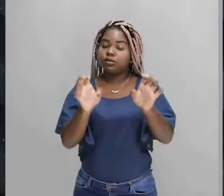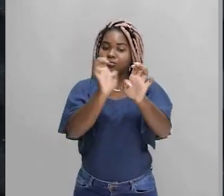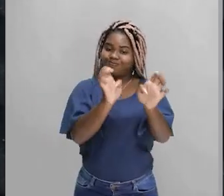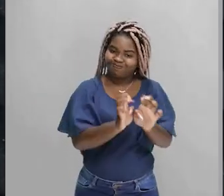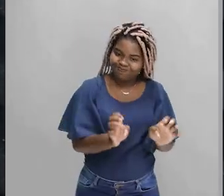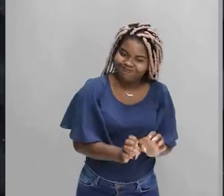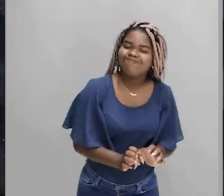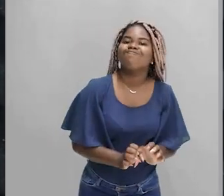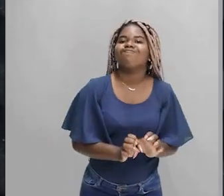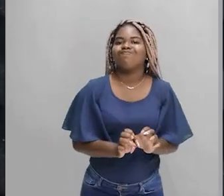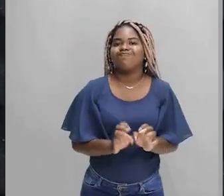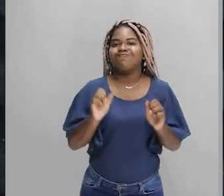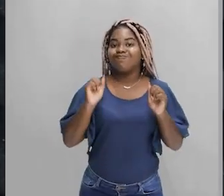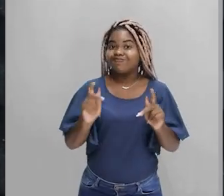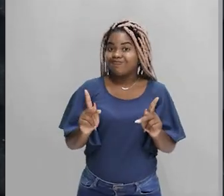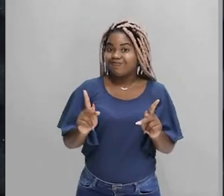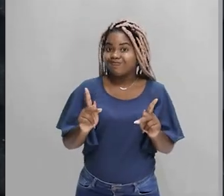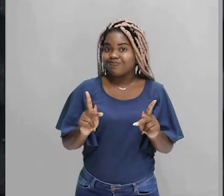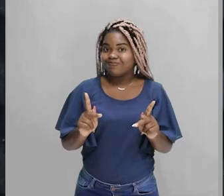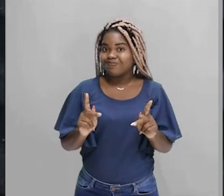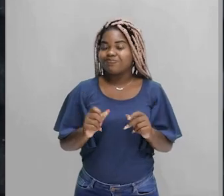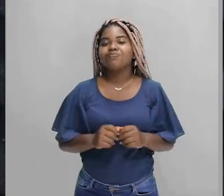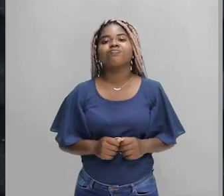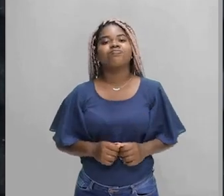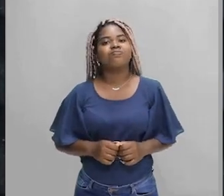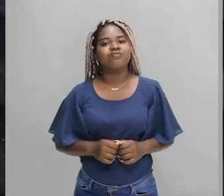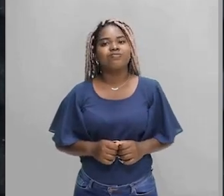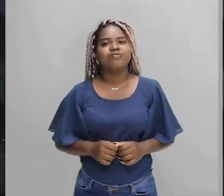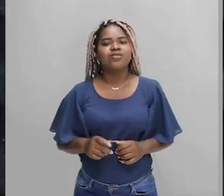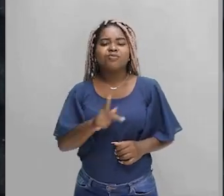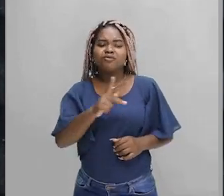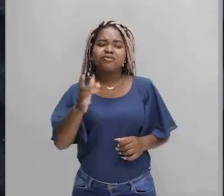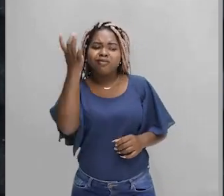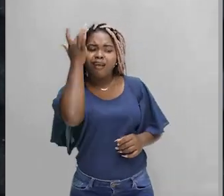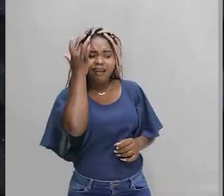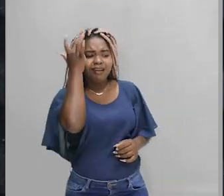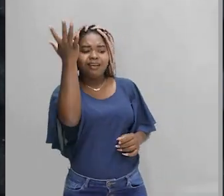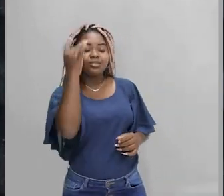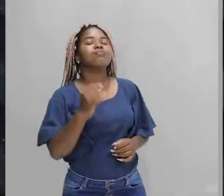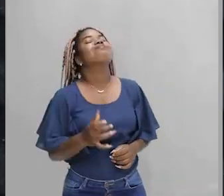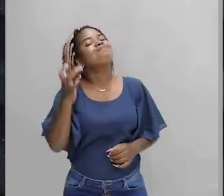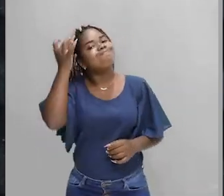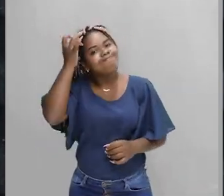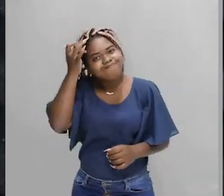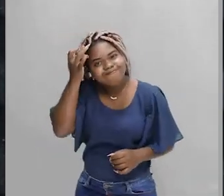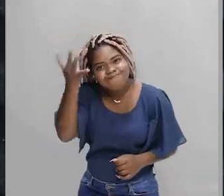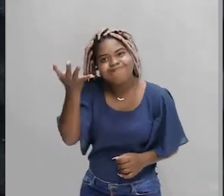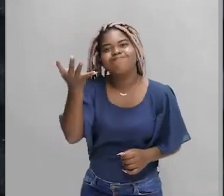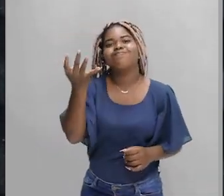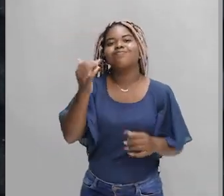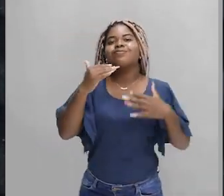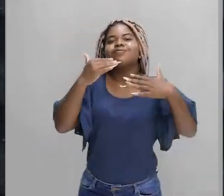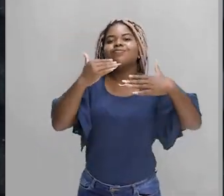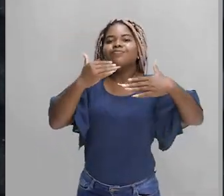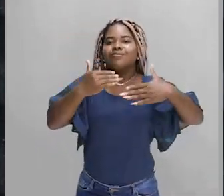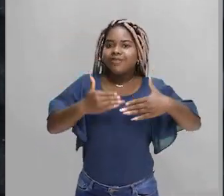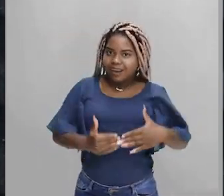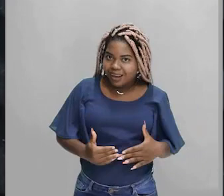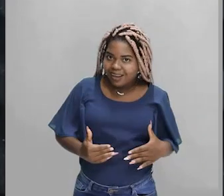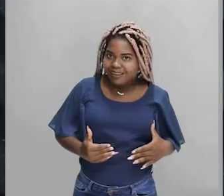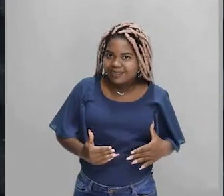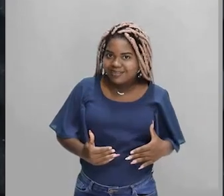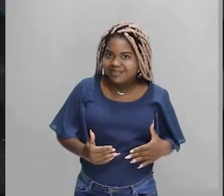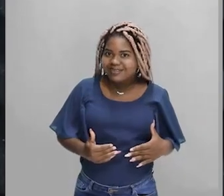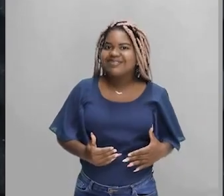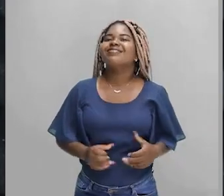estruturas de bacia sedimentar. Beleza? Ó, Marcos, isso aqui é moleza, é facinho, galera, ó.